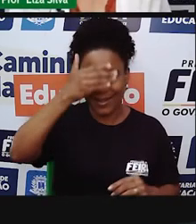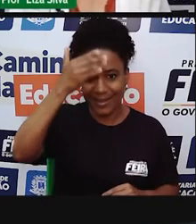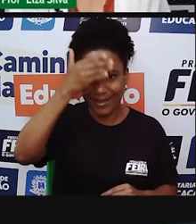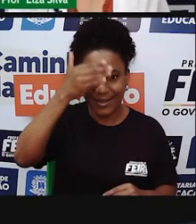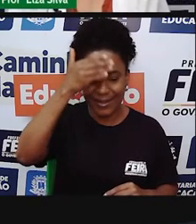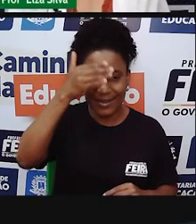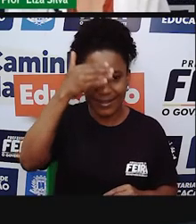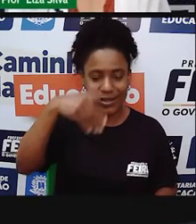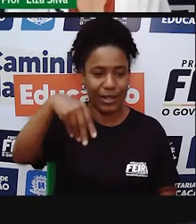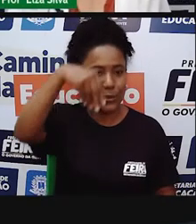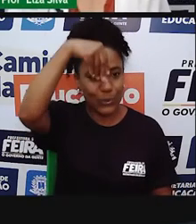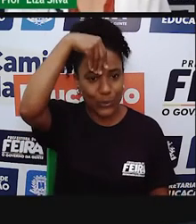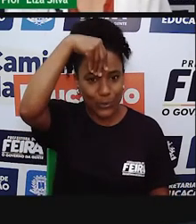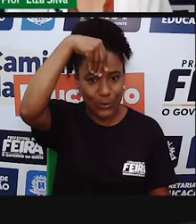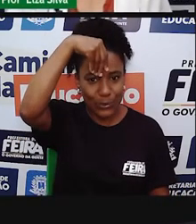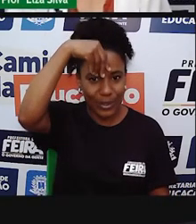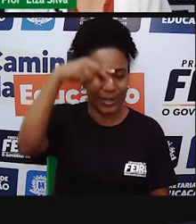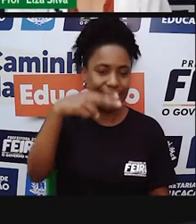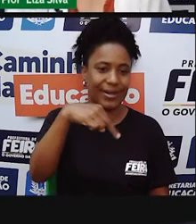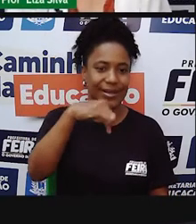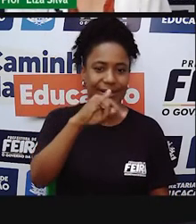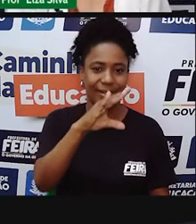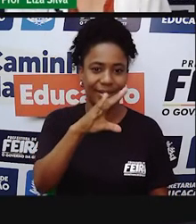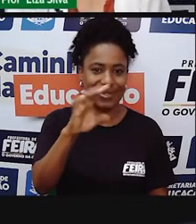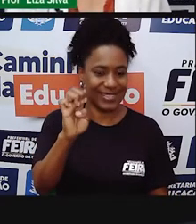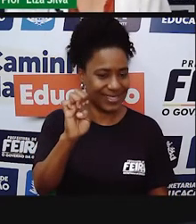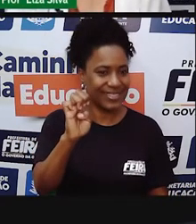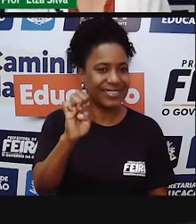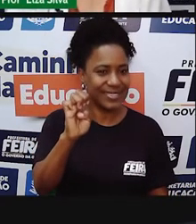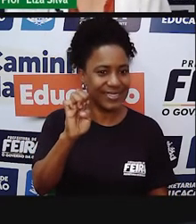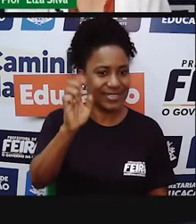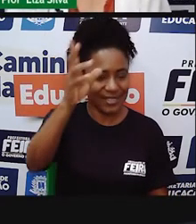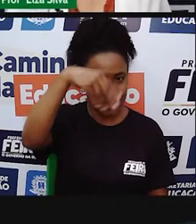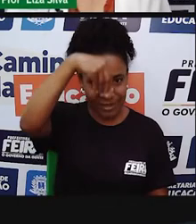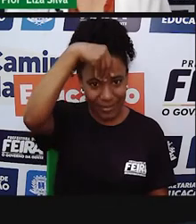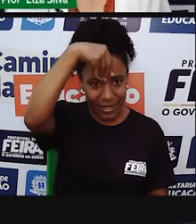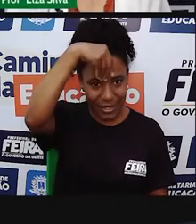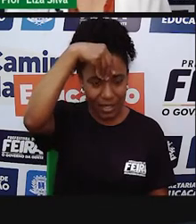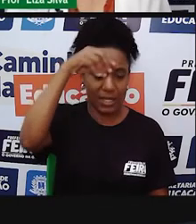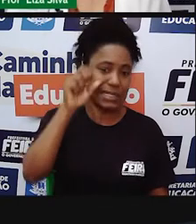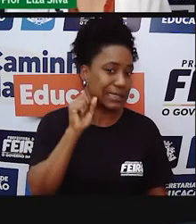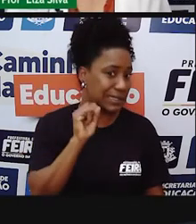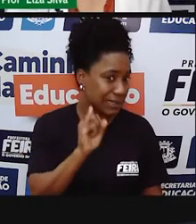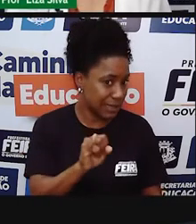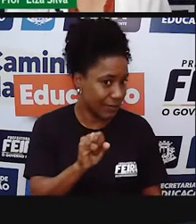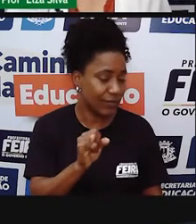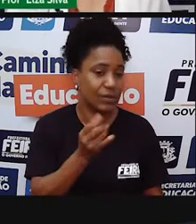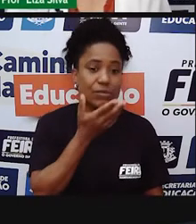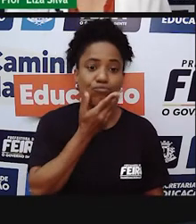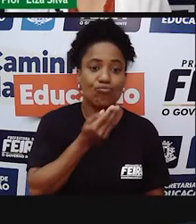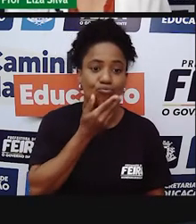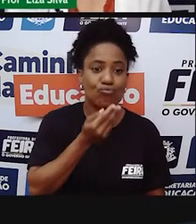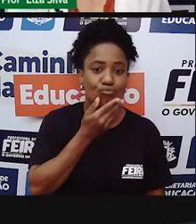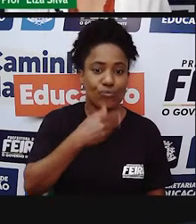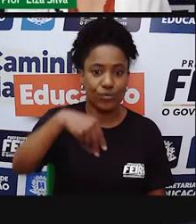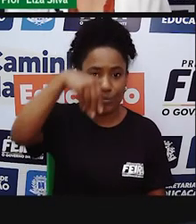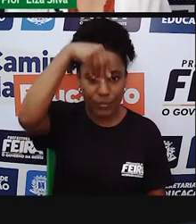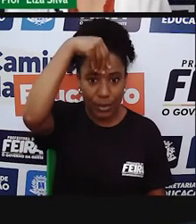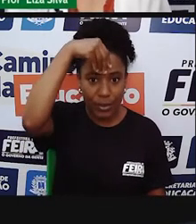niece. Niece. Suponhamos que ele tivesse um sobrinho. Aí, em inglês, sobrinho seria